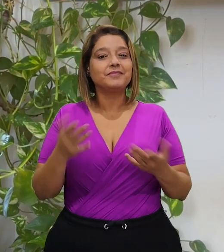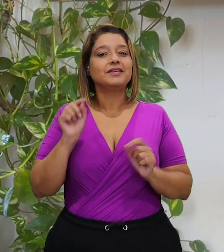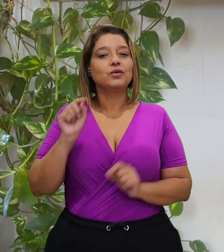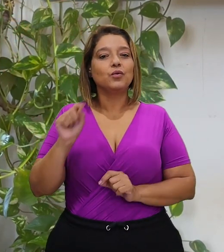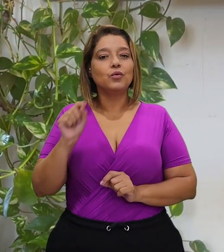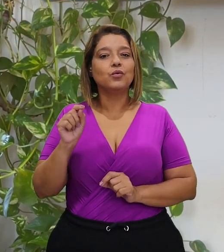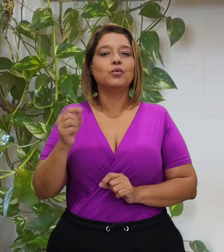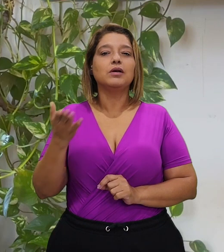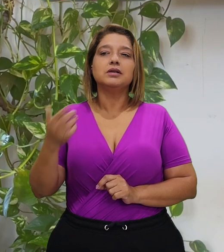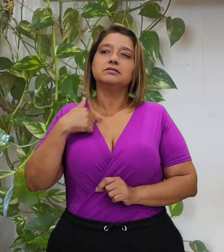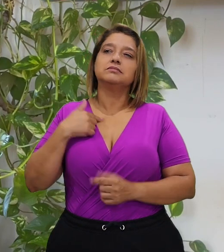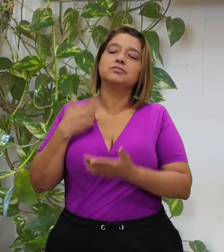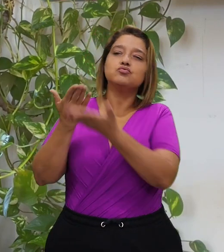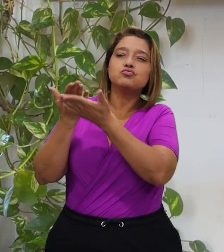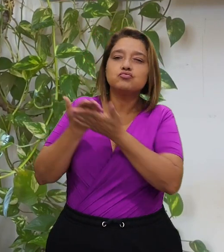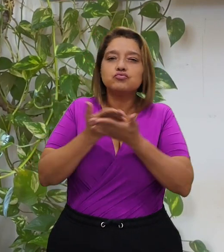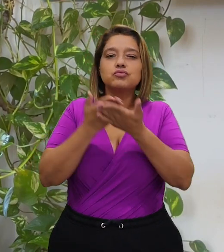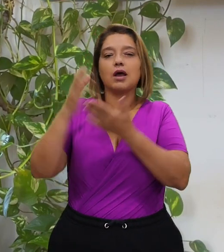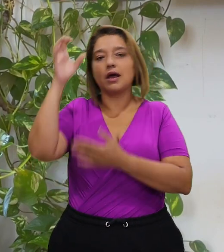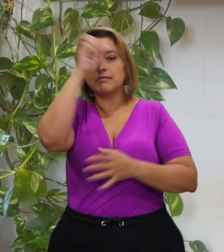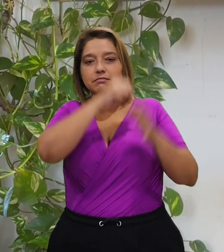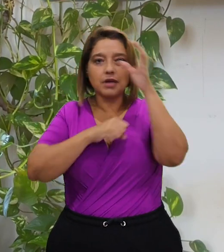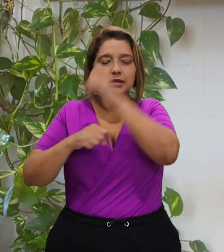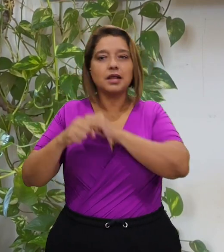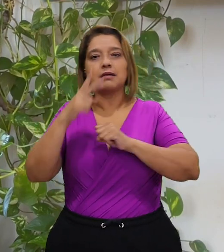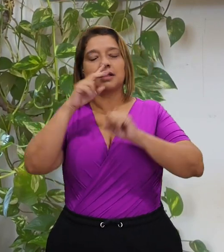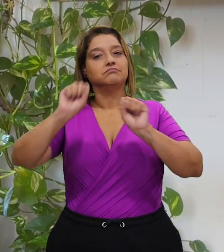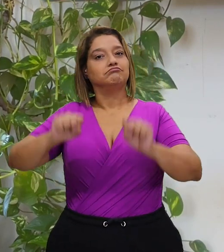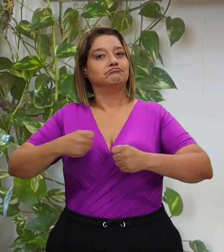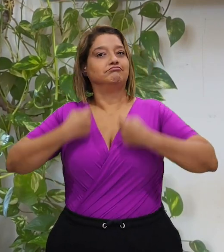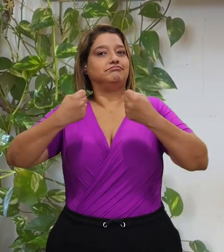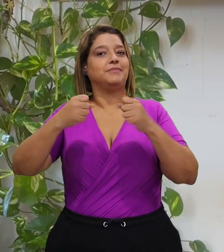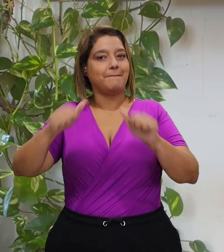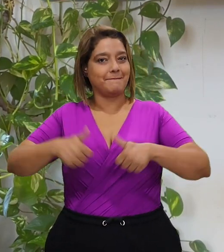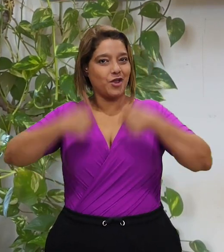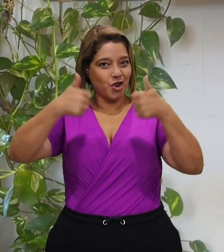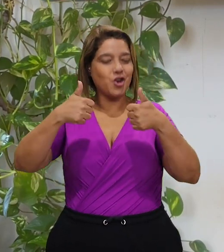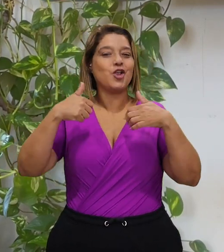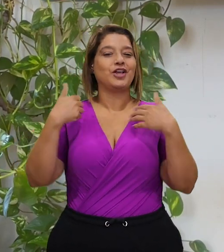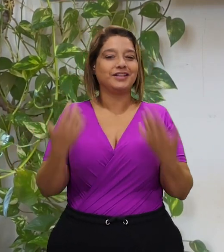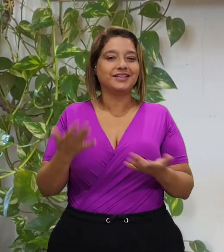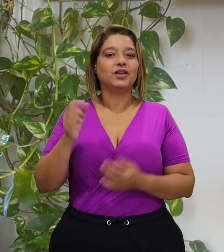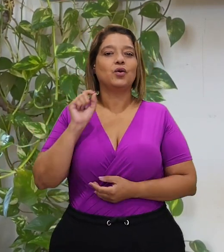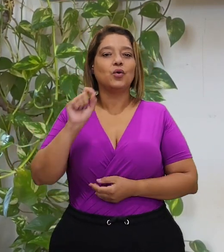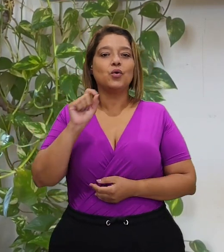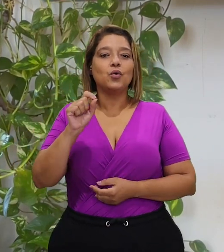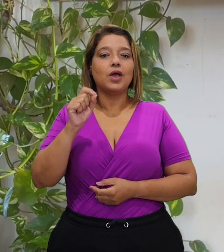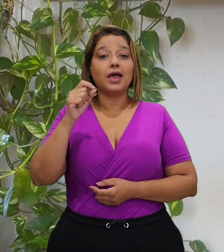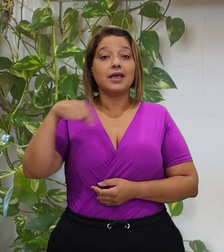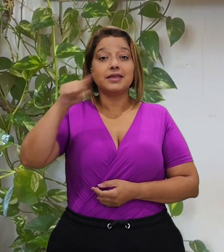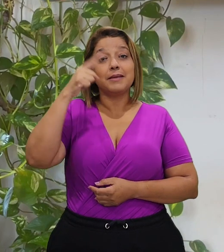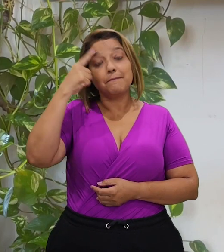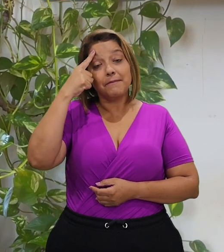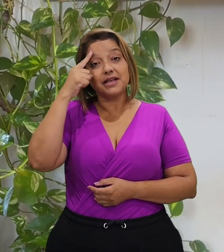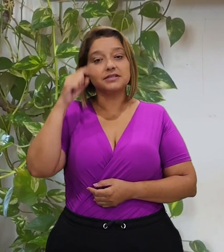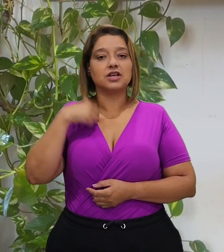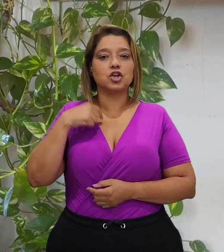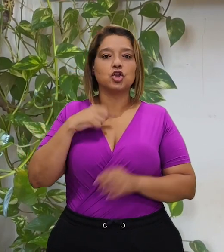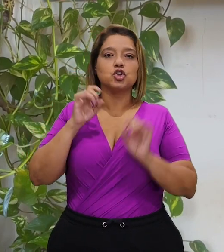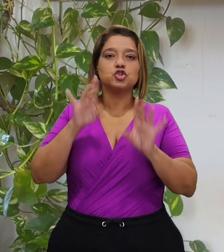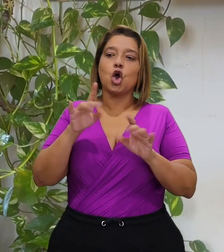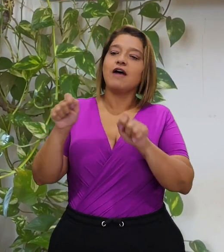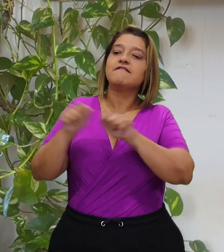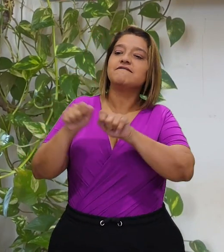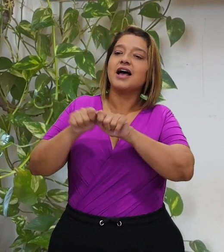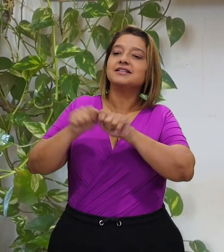A diferença é que algumas não sabem, mas todas são. E a criatividade é como um músculo que a gente vai exercitando, vai fortalecendo.